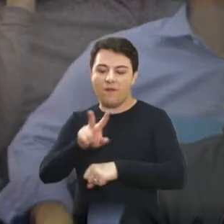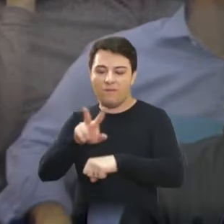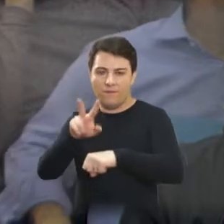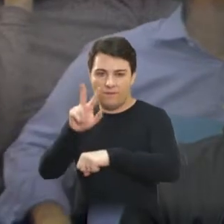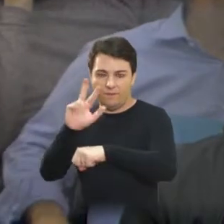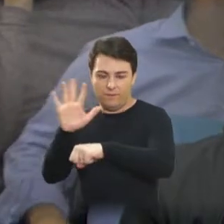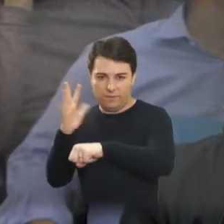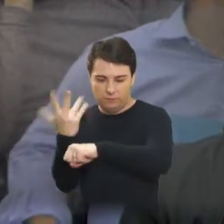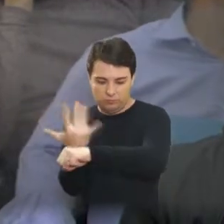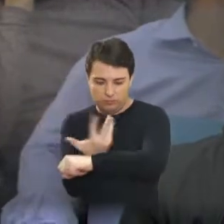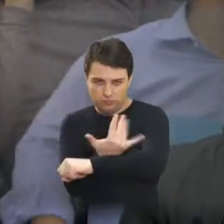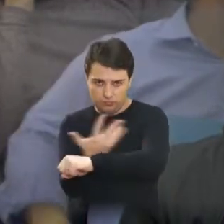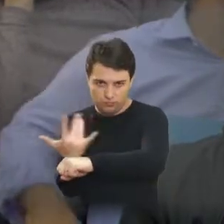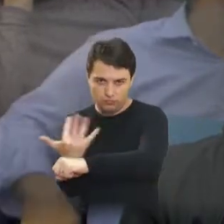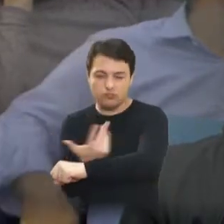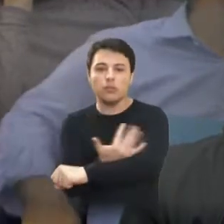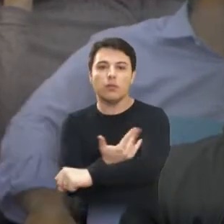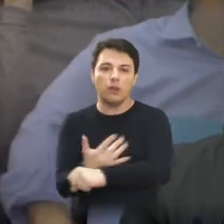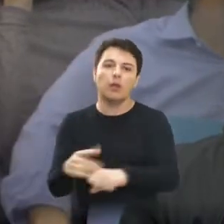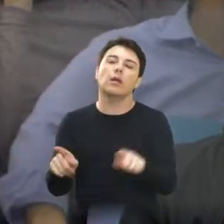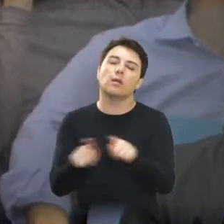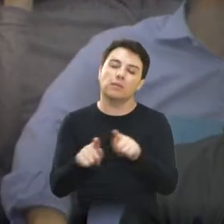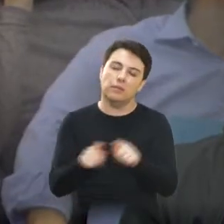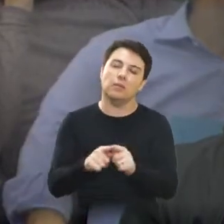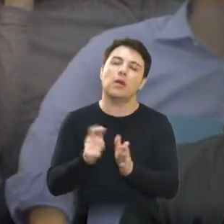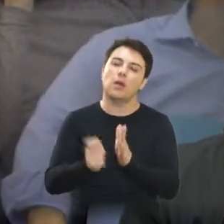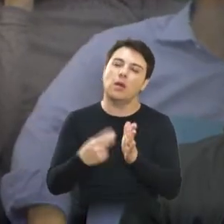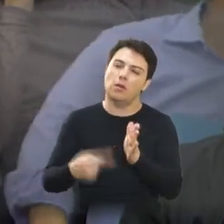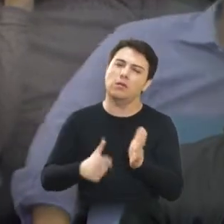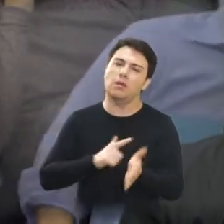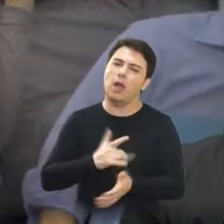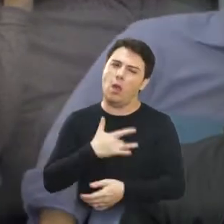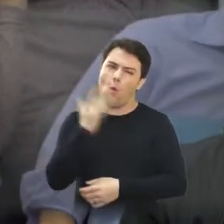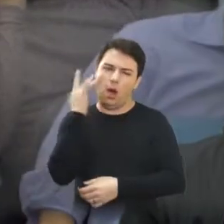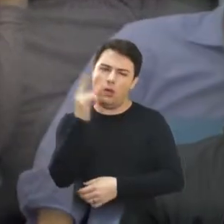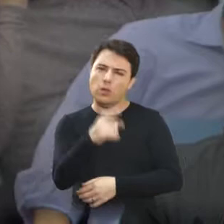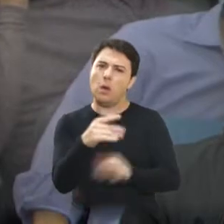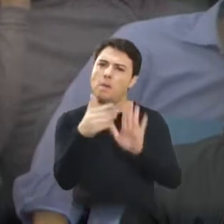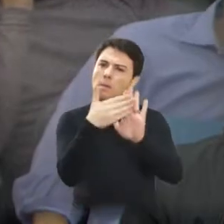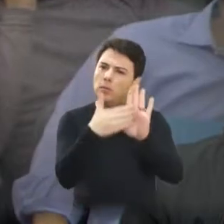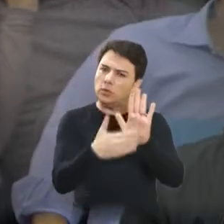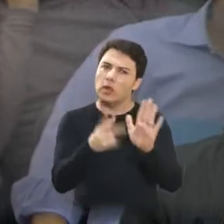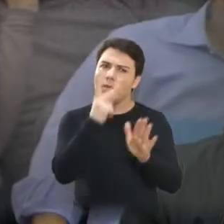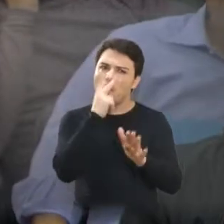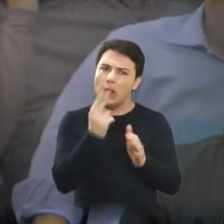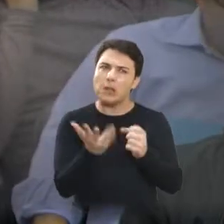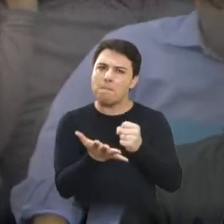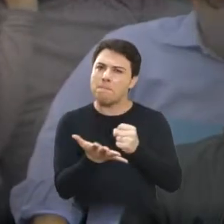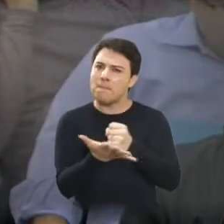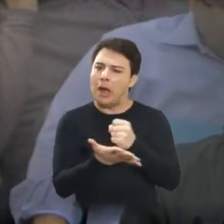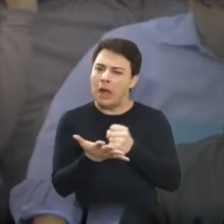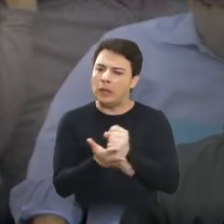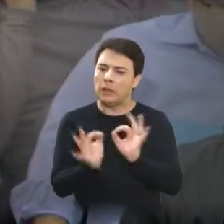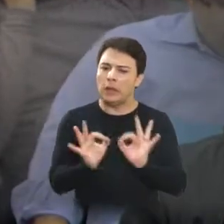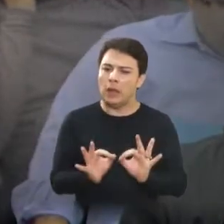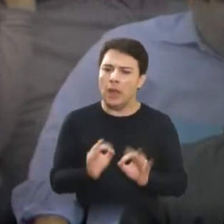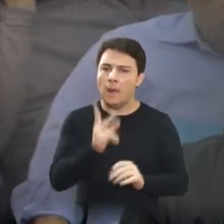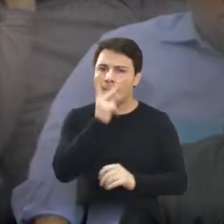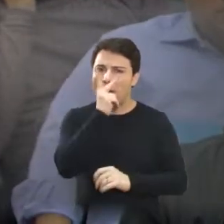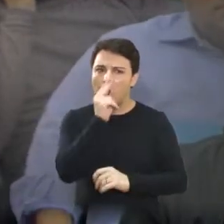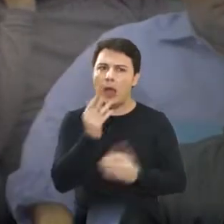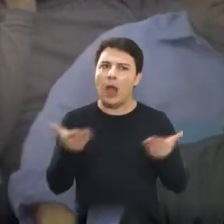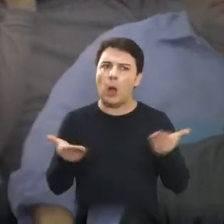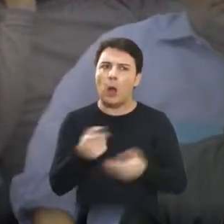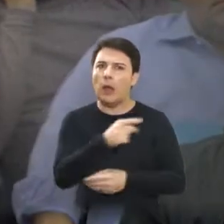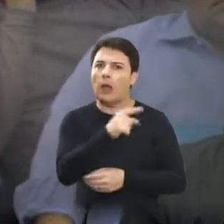que a gente contempla em Araraquara. Então, acho que o projeto foi muito bem embasado. Eu acho que está tendo mais um apego